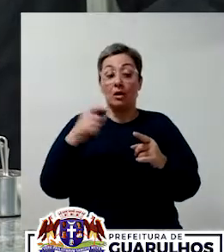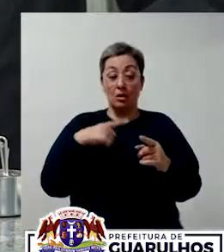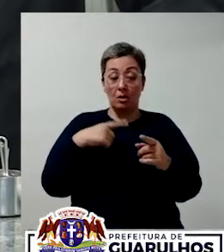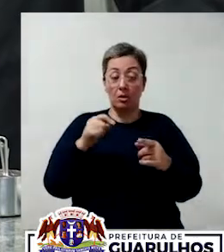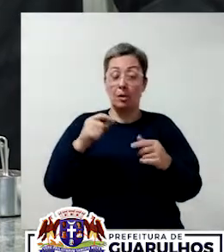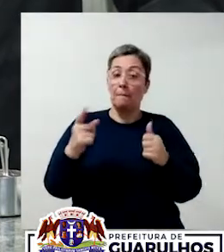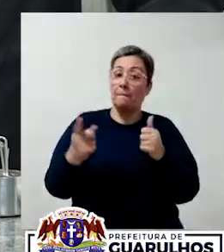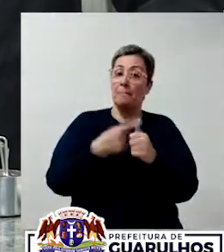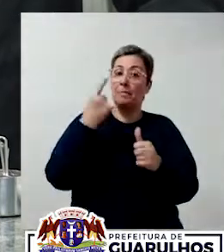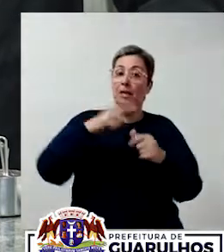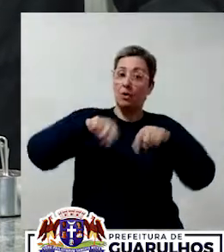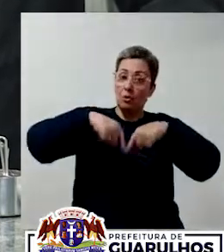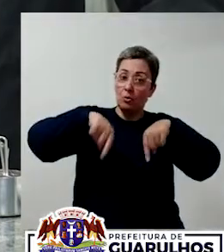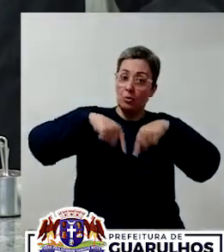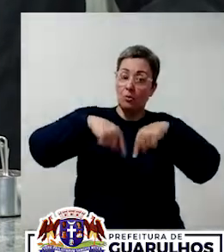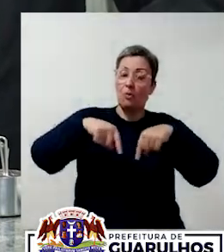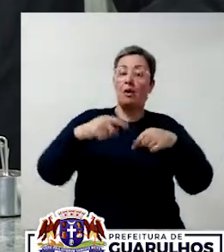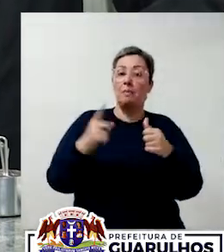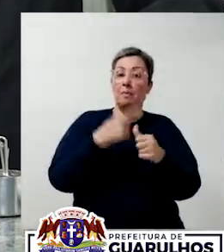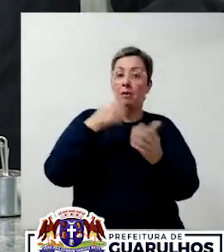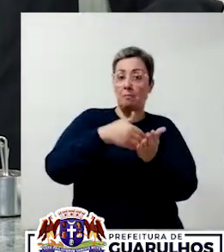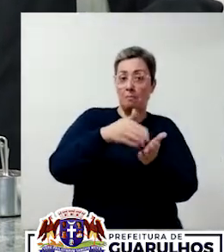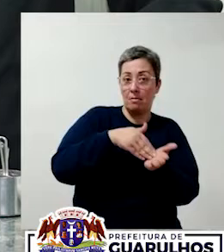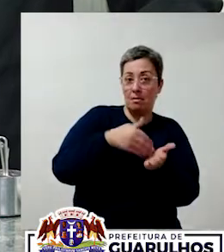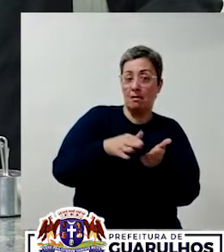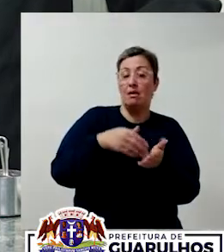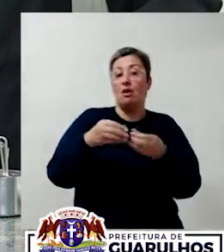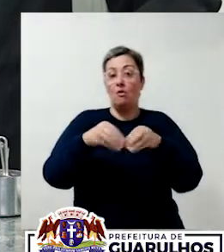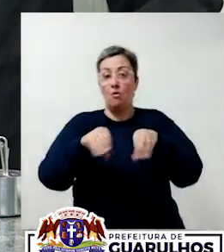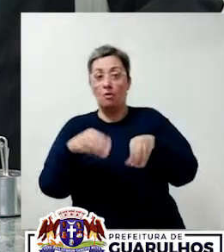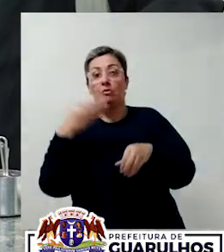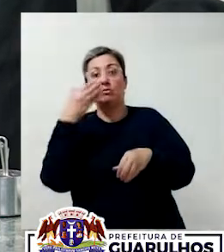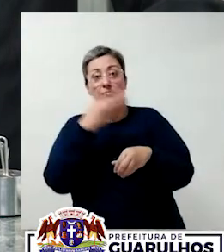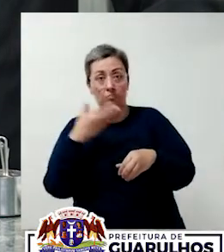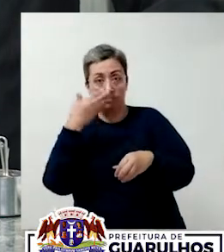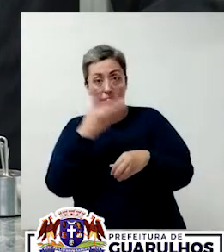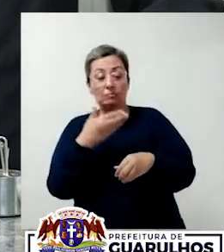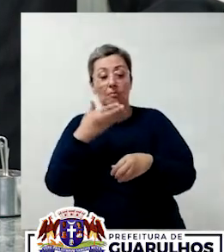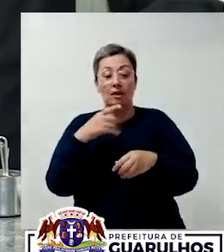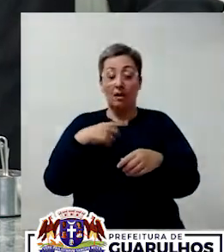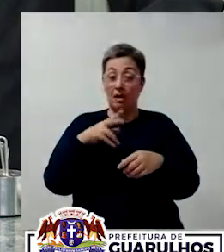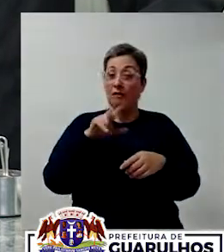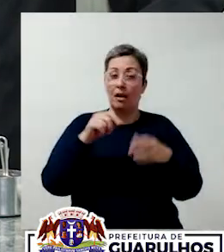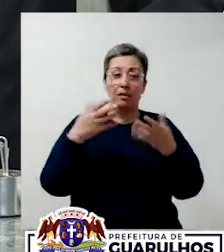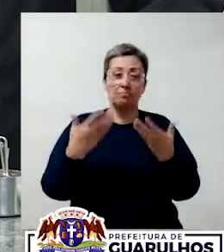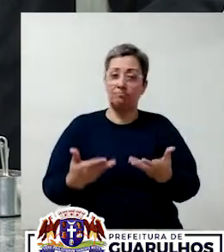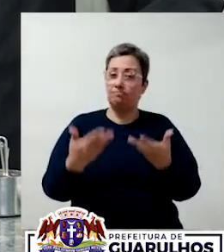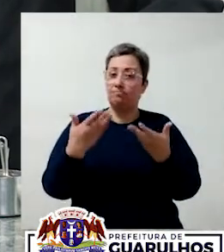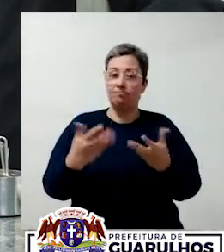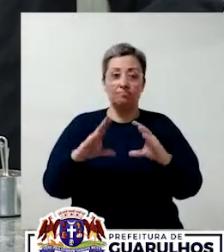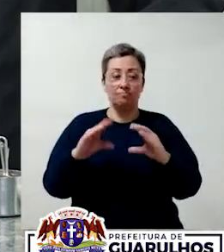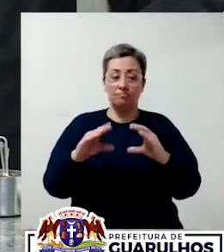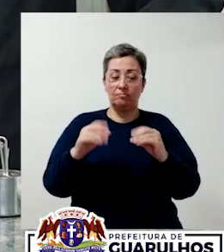acho que é importante aqui frisar que o efeito, aquela primeira batida que foi da margarina com os